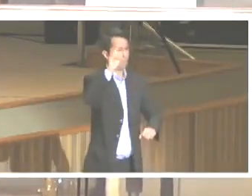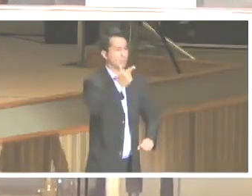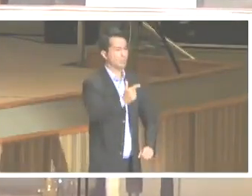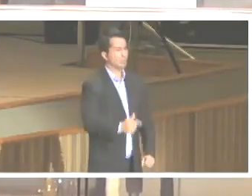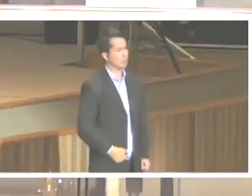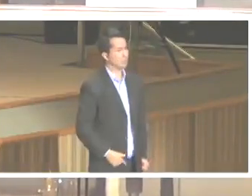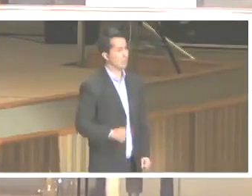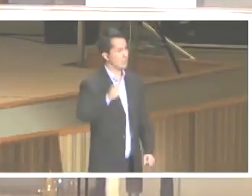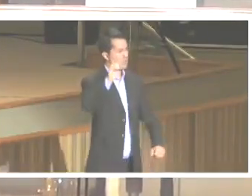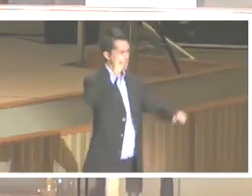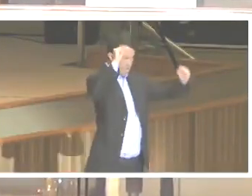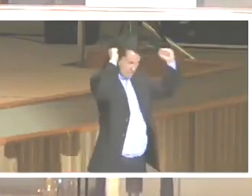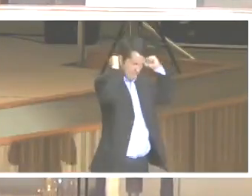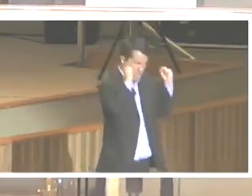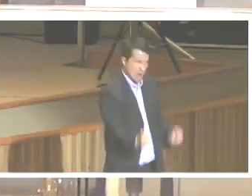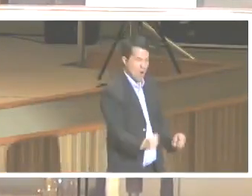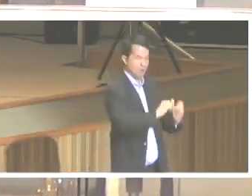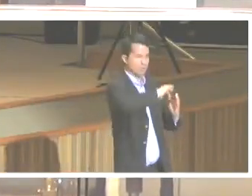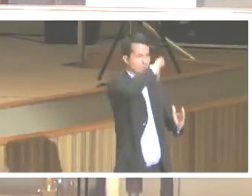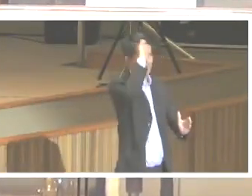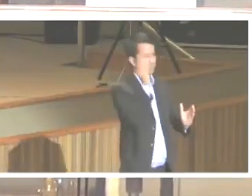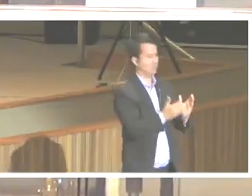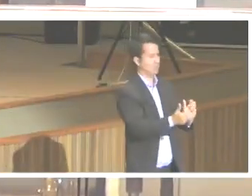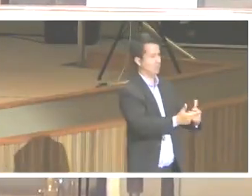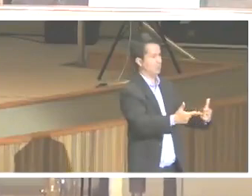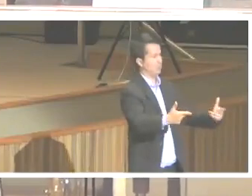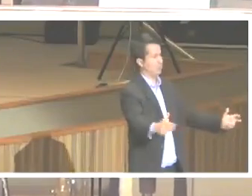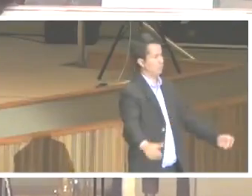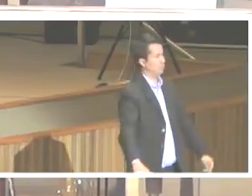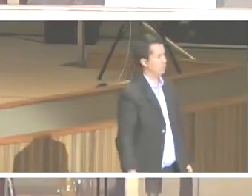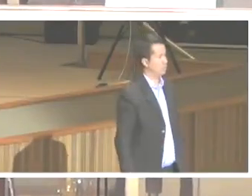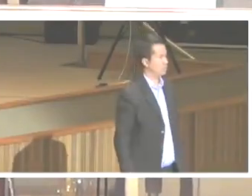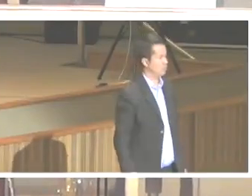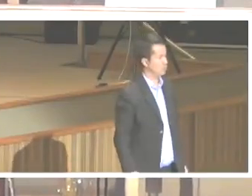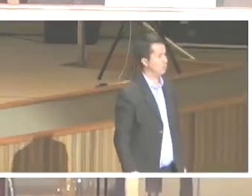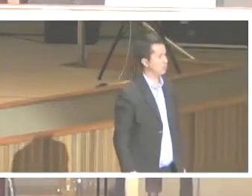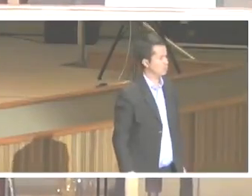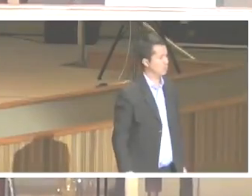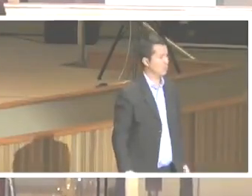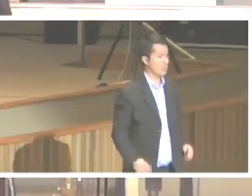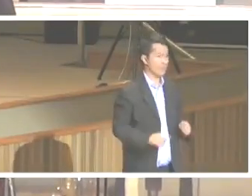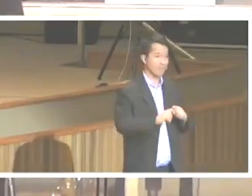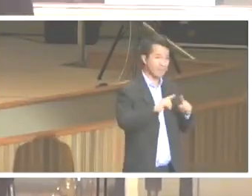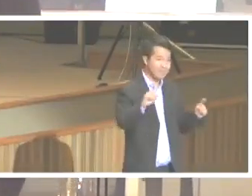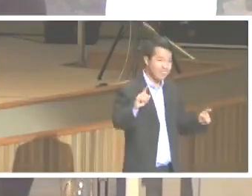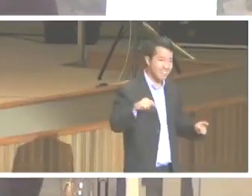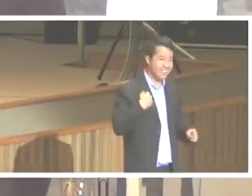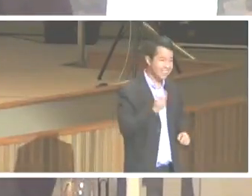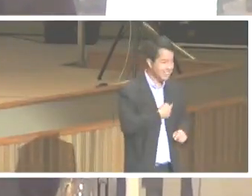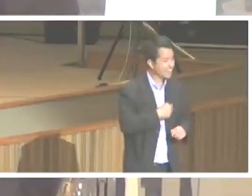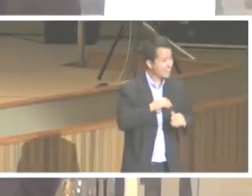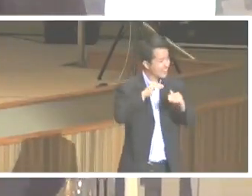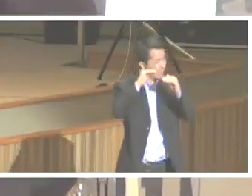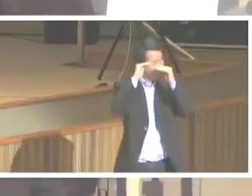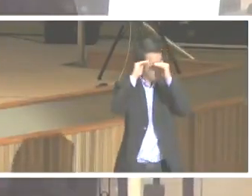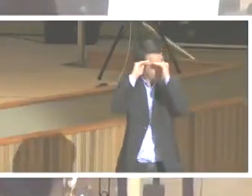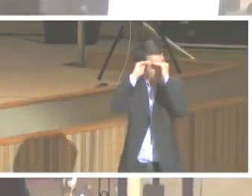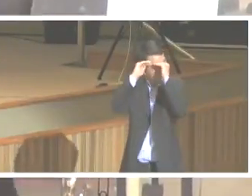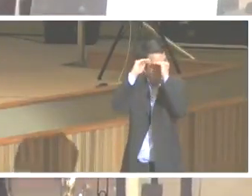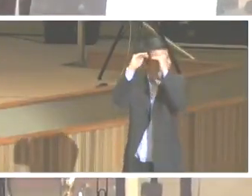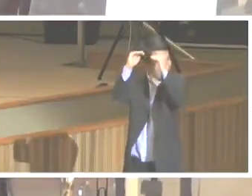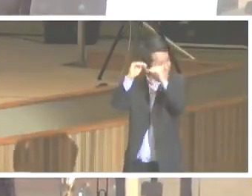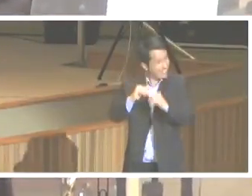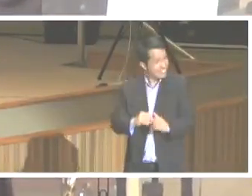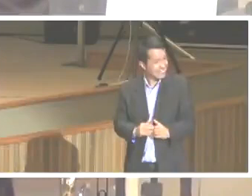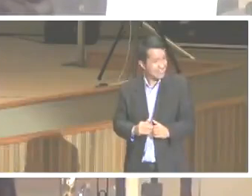e o incrível é que por obediência a deus nos honra pode não ser no